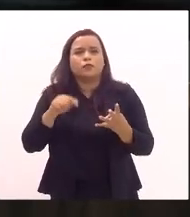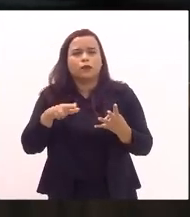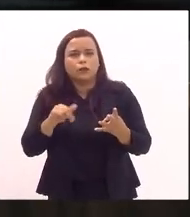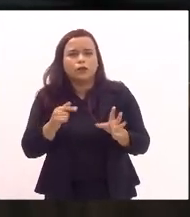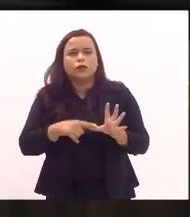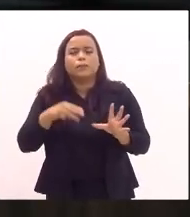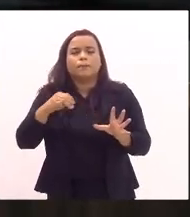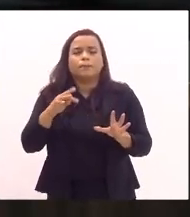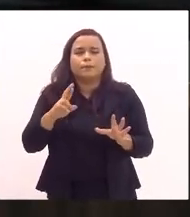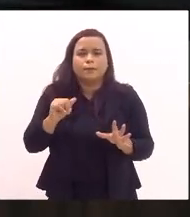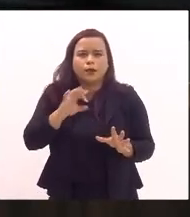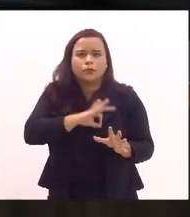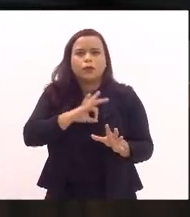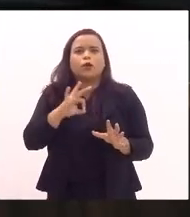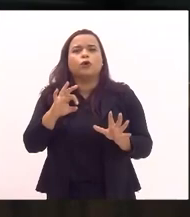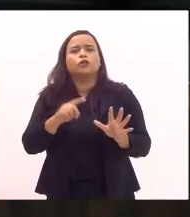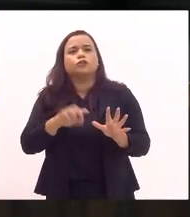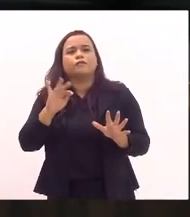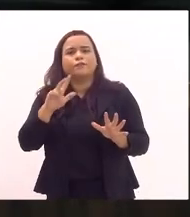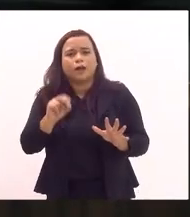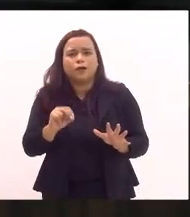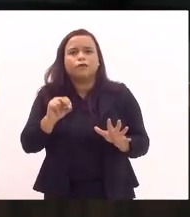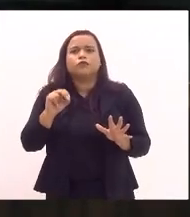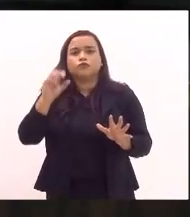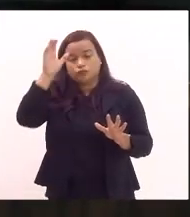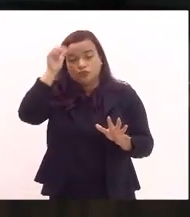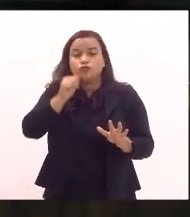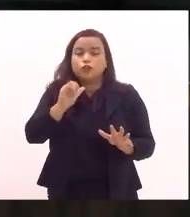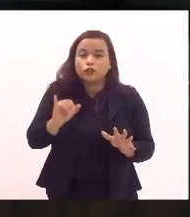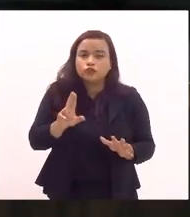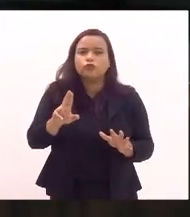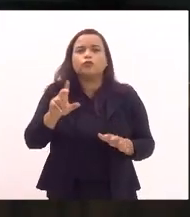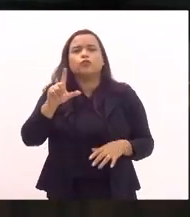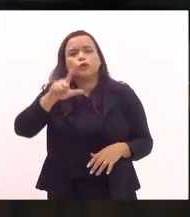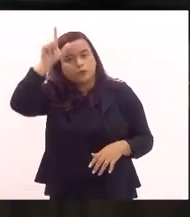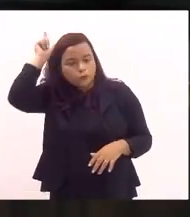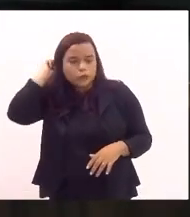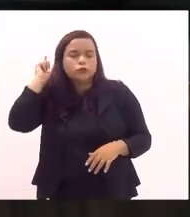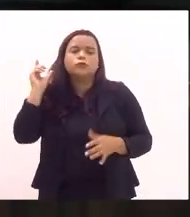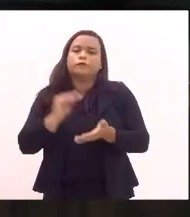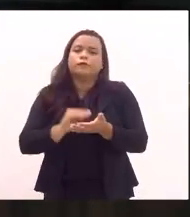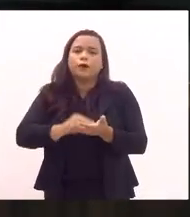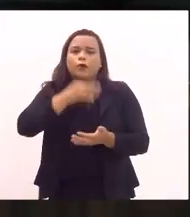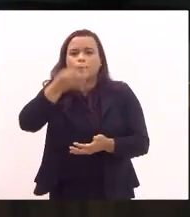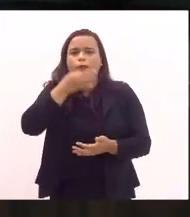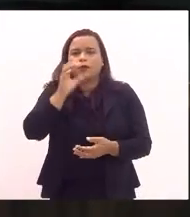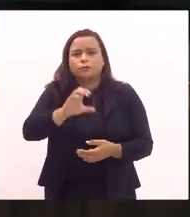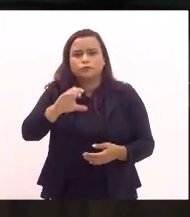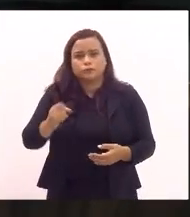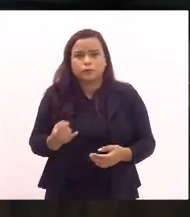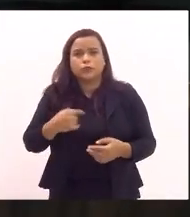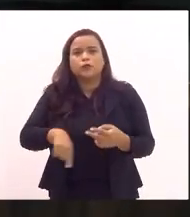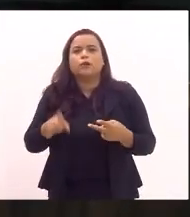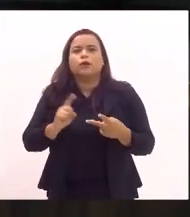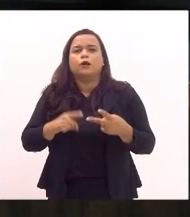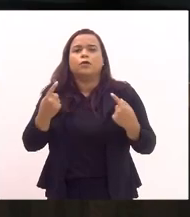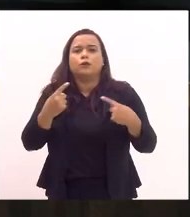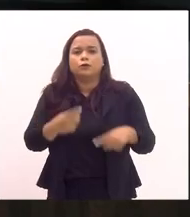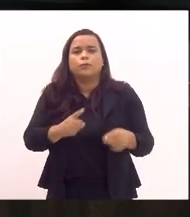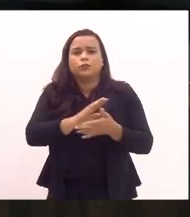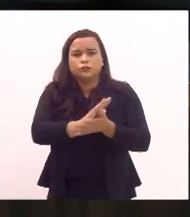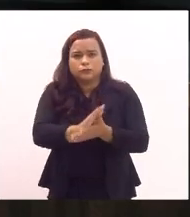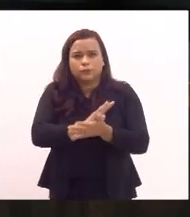Rocha Marta Rocha Flávia se ela vim tia Ju e Luiz Paulo vendendo de pareceres das comissões condição Justiça combate os crimes nas